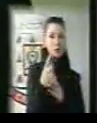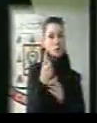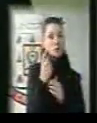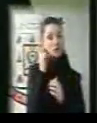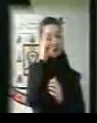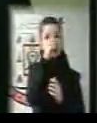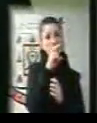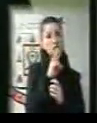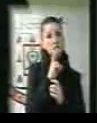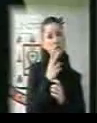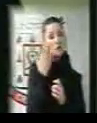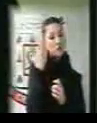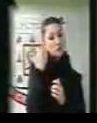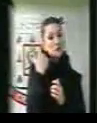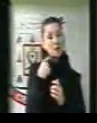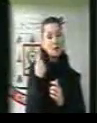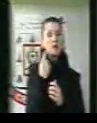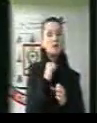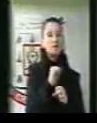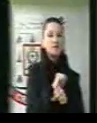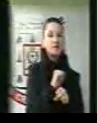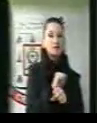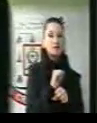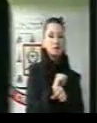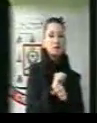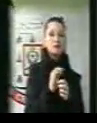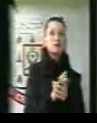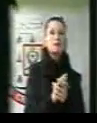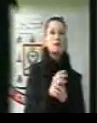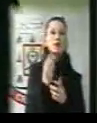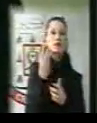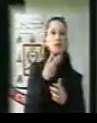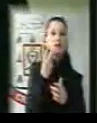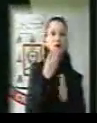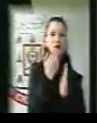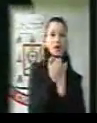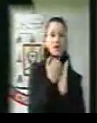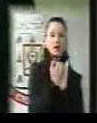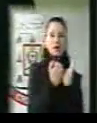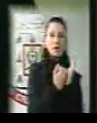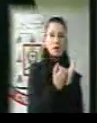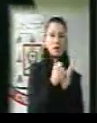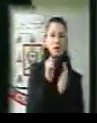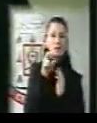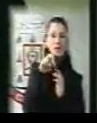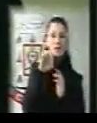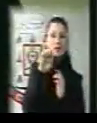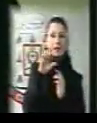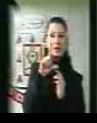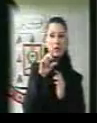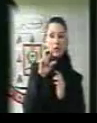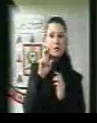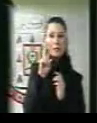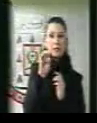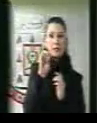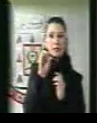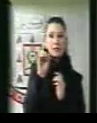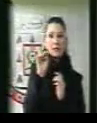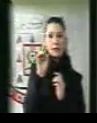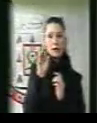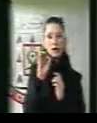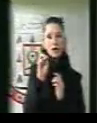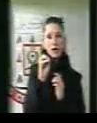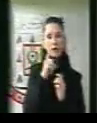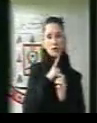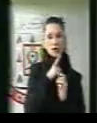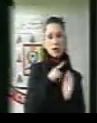difícil resposta, mas a gente aguarda, não tem problema. Na terceira etapa do contorno de anel viário, antigamente passava uma linha férrea,